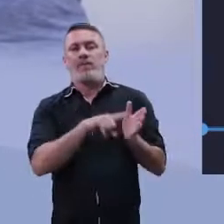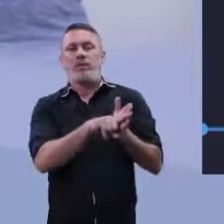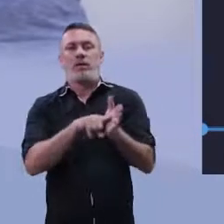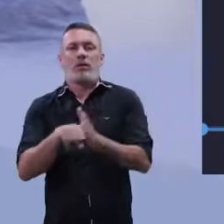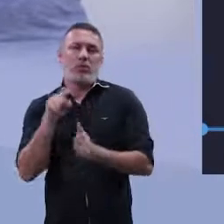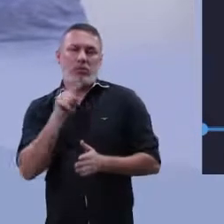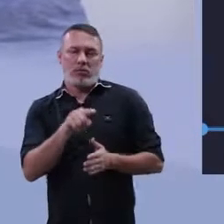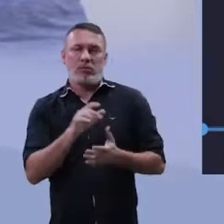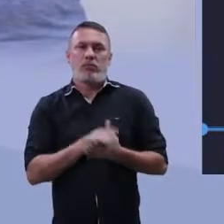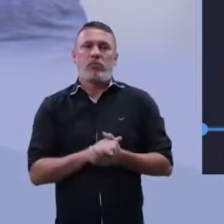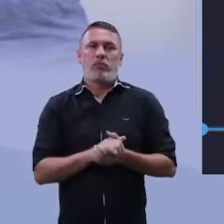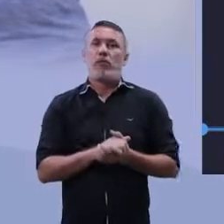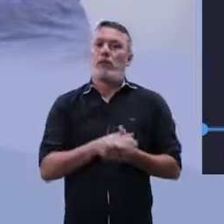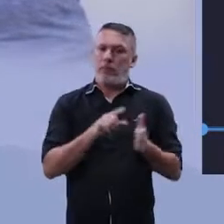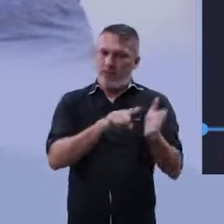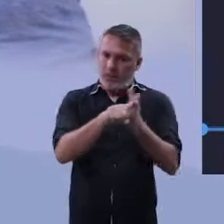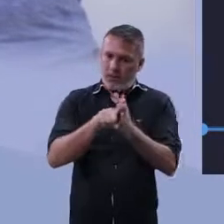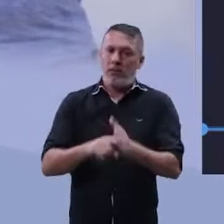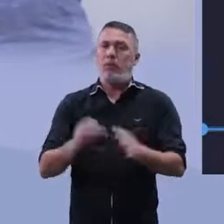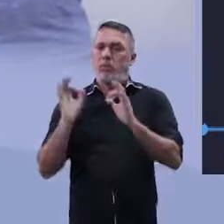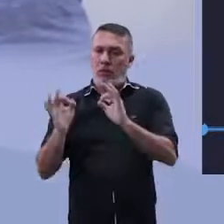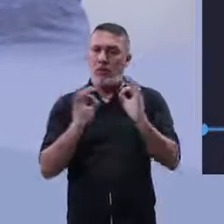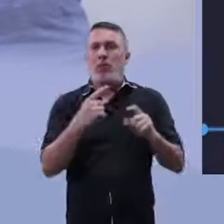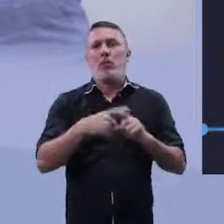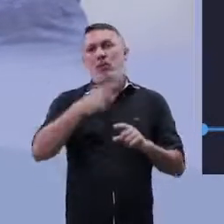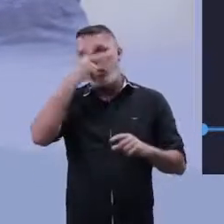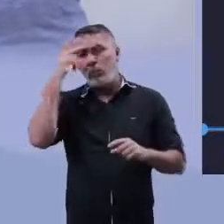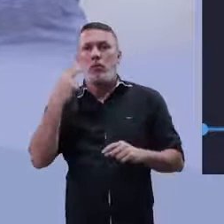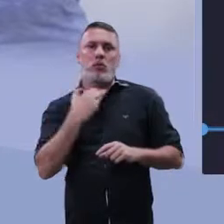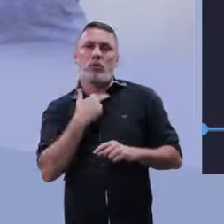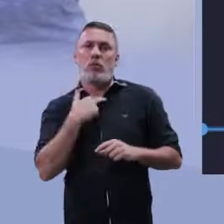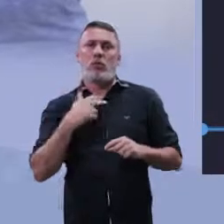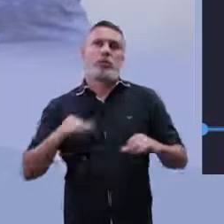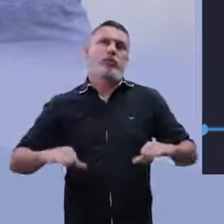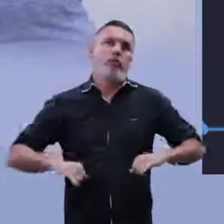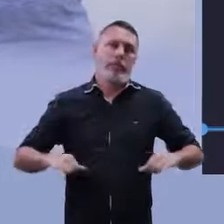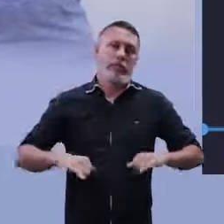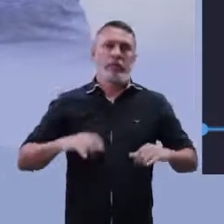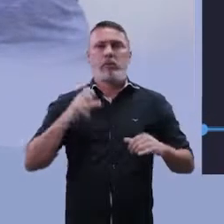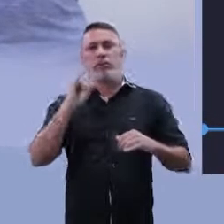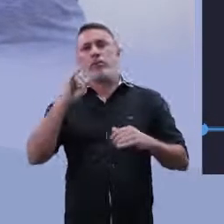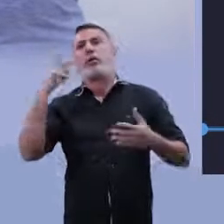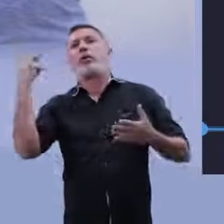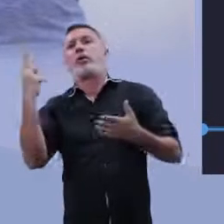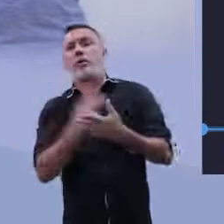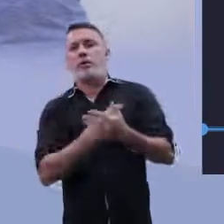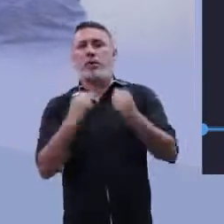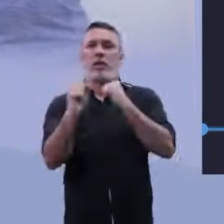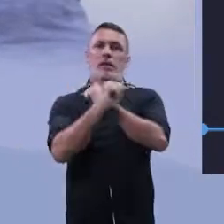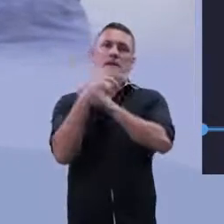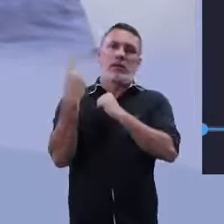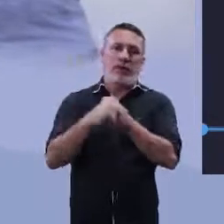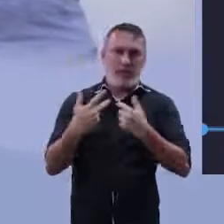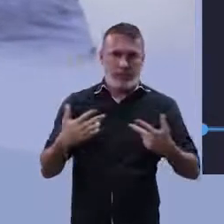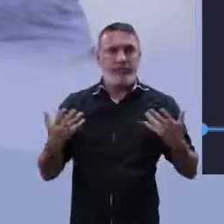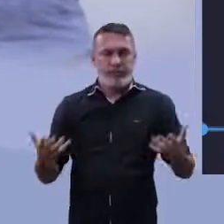fiscalizados. Vocês vão ter que ser fiscalizados para que essas pessoas não venham trabalhar aqui, né, semelhante ao trabalho